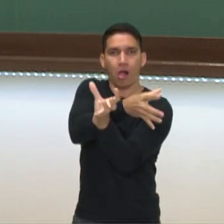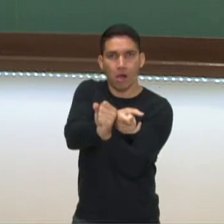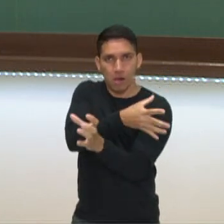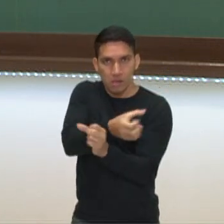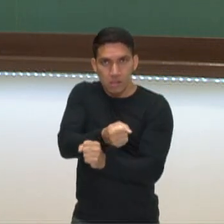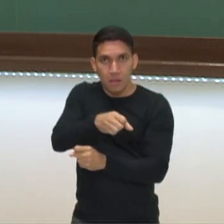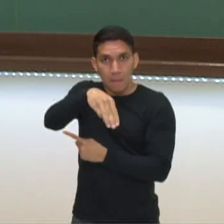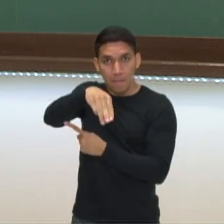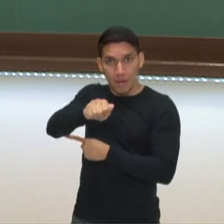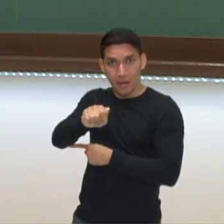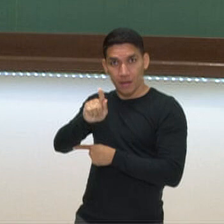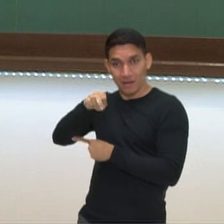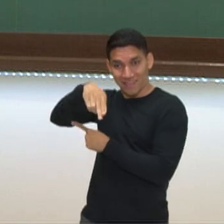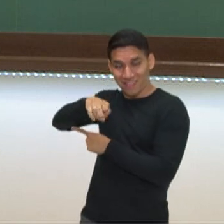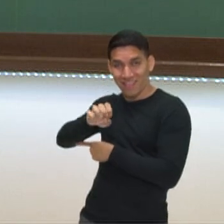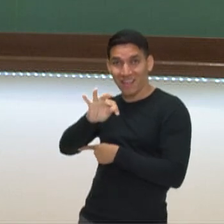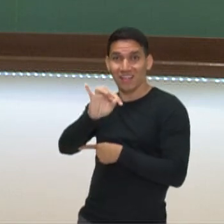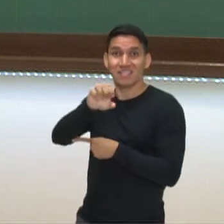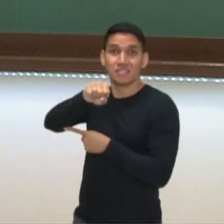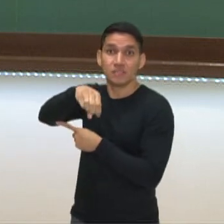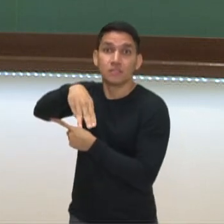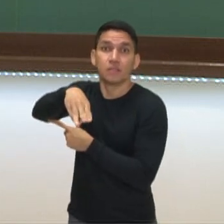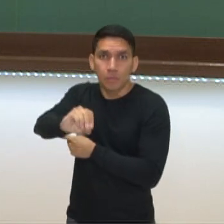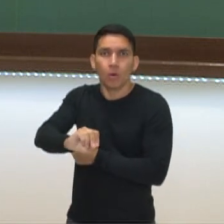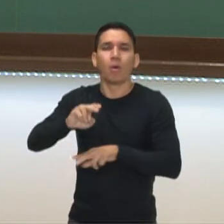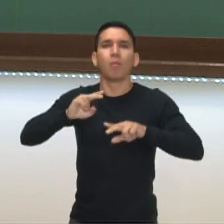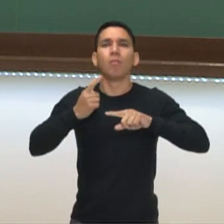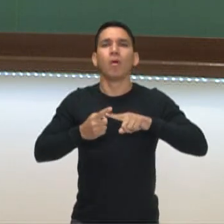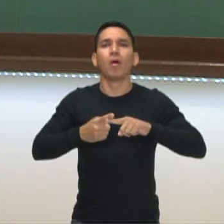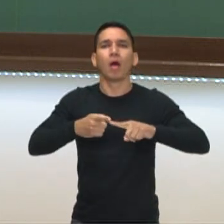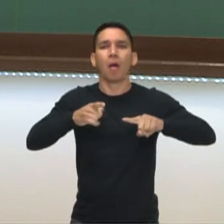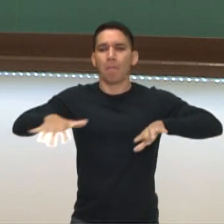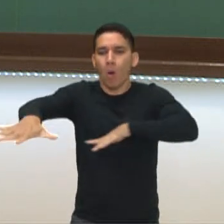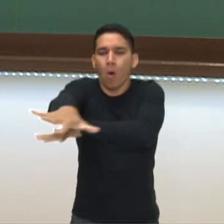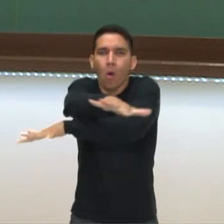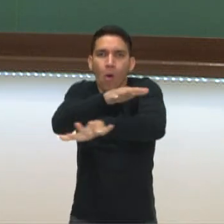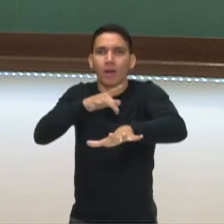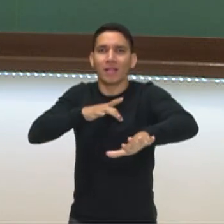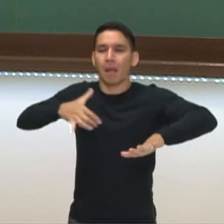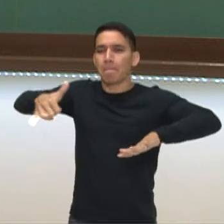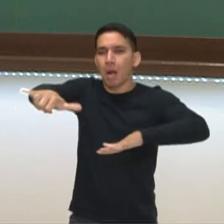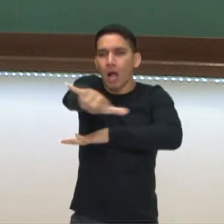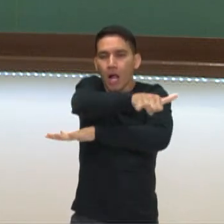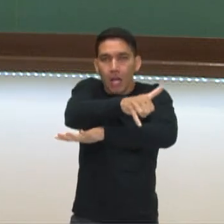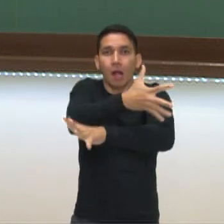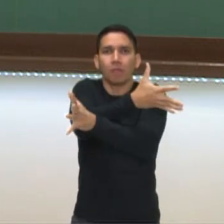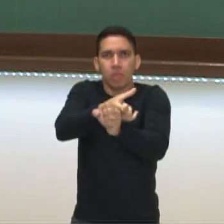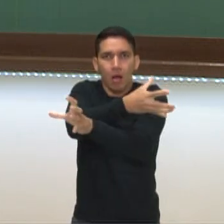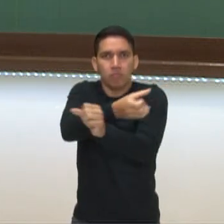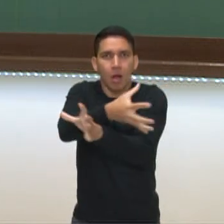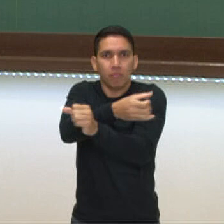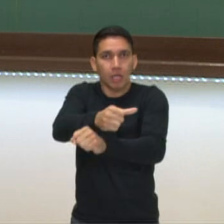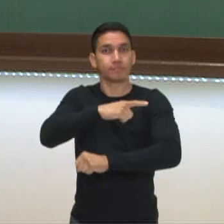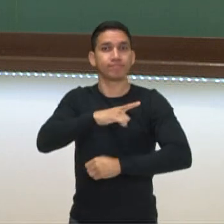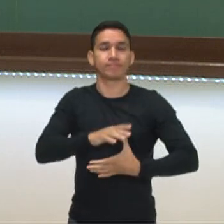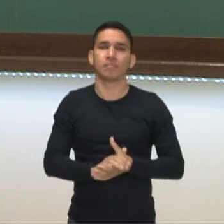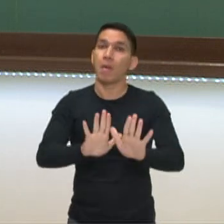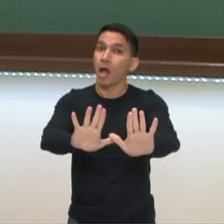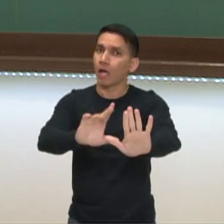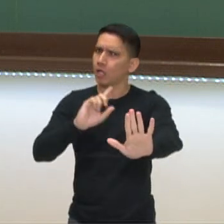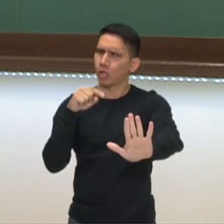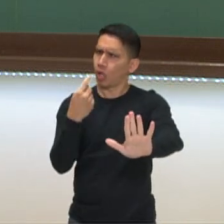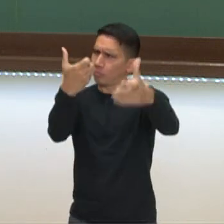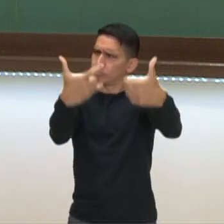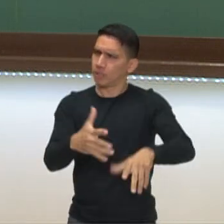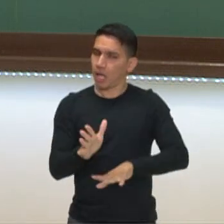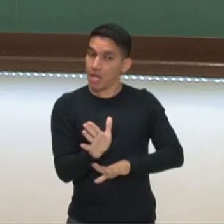ao movimento do campo elétrico, o movimento das cargas elétricas, tá? Aparece um campo magnético associado. Mas a gente não vai ver